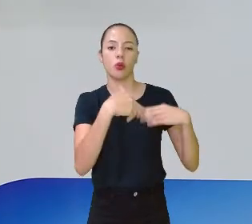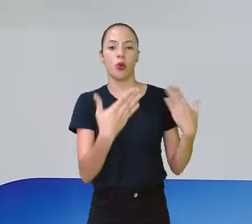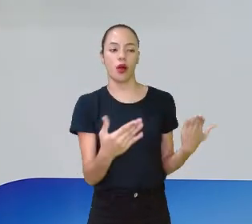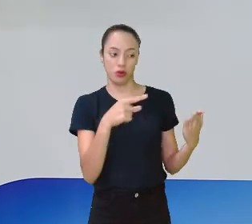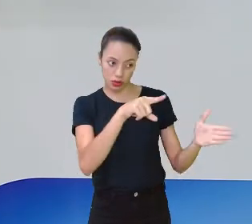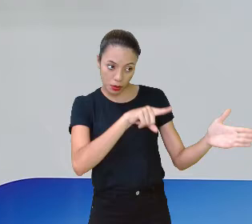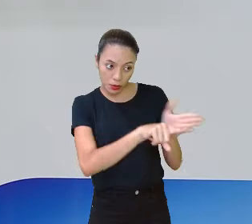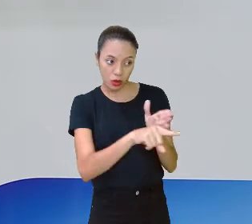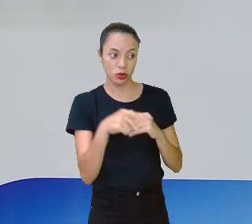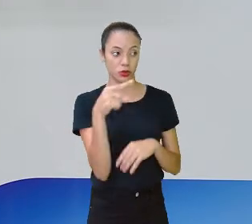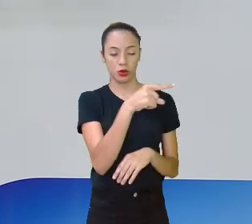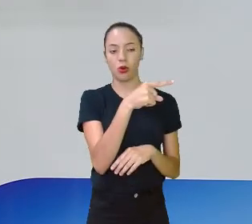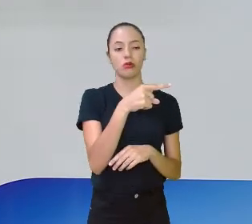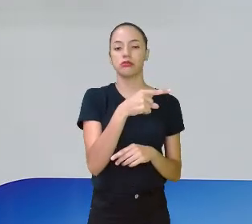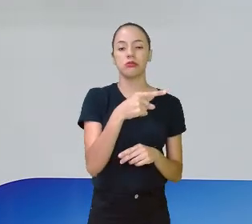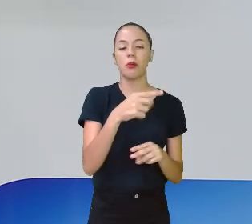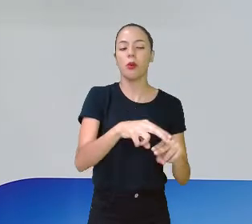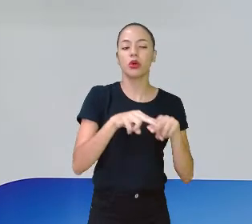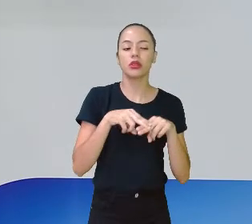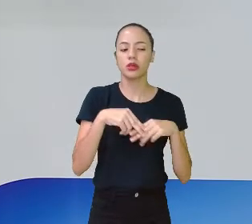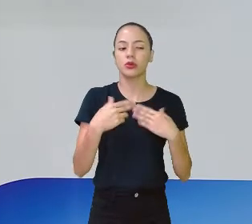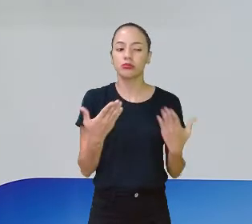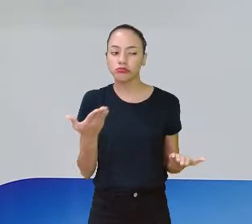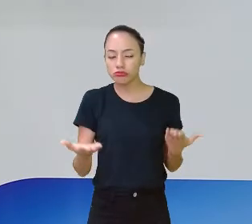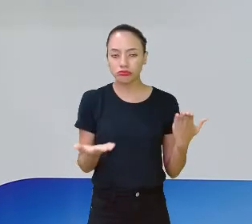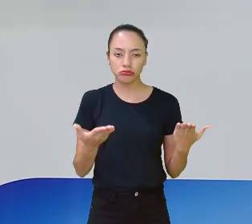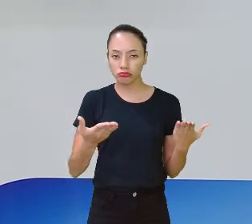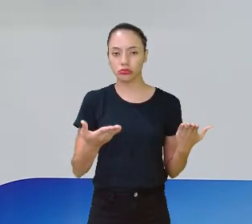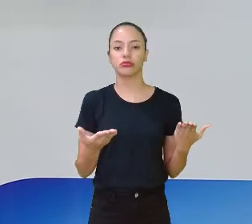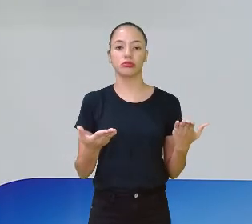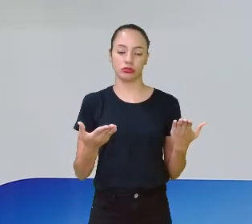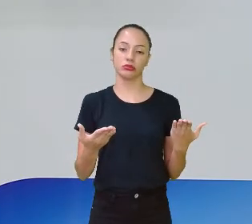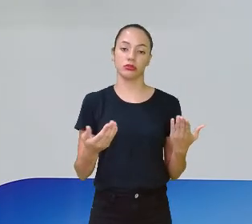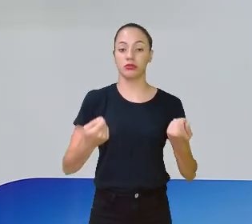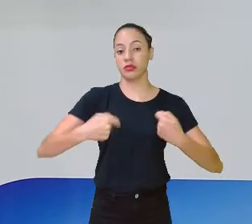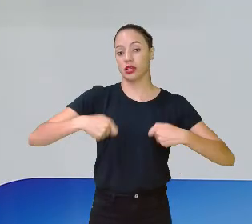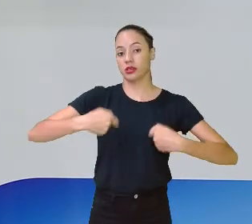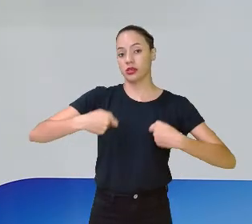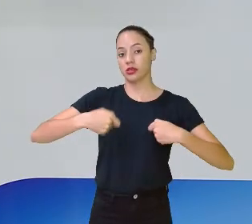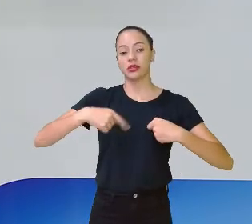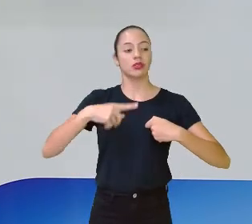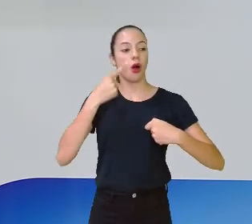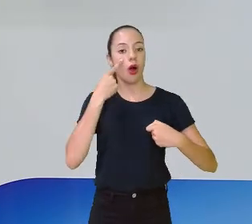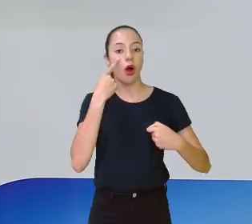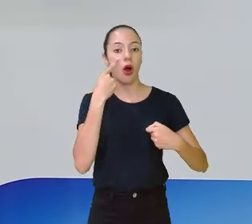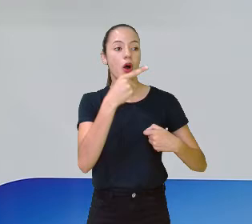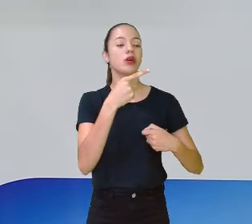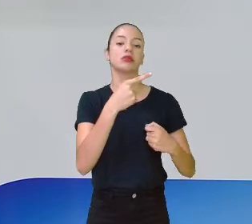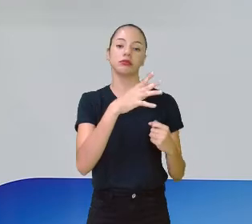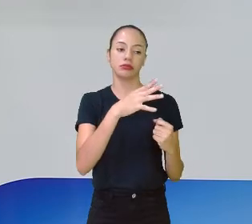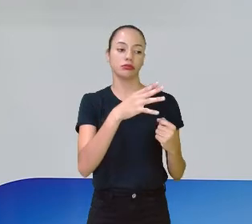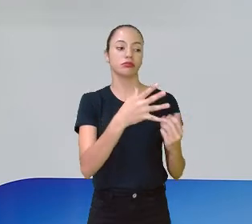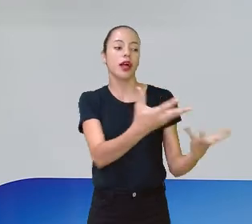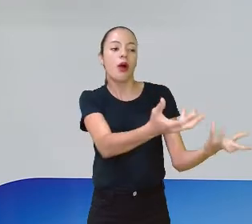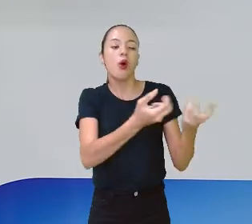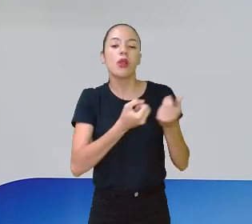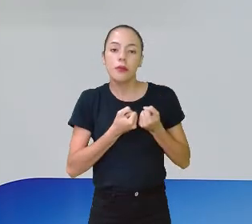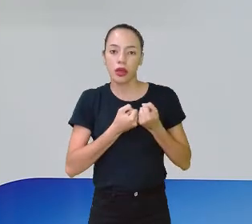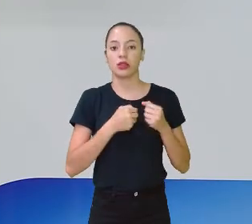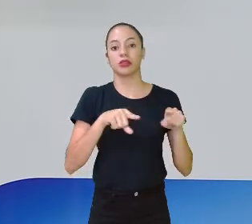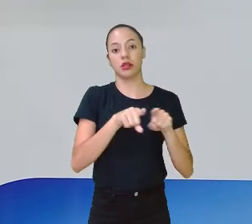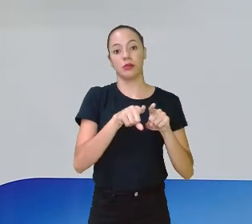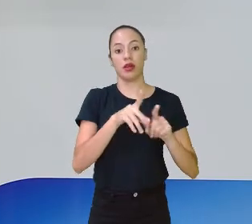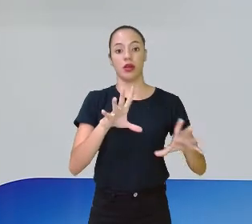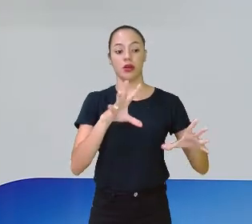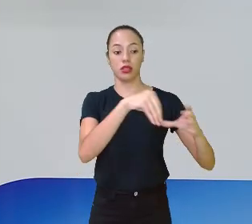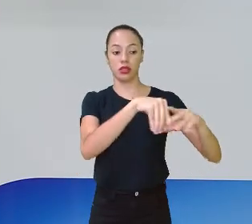perguntou como foi e por que foi? Entende? É proporcionar a escuta, tanto na sala de aula, porque quando